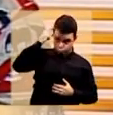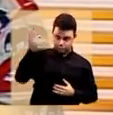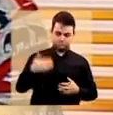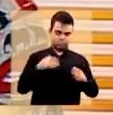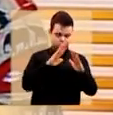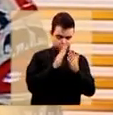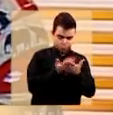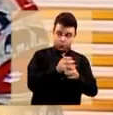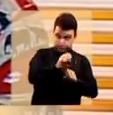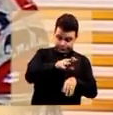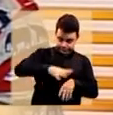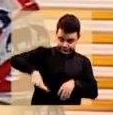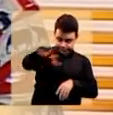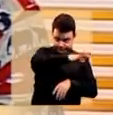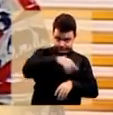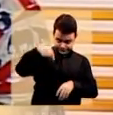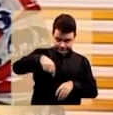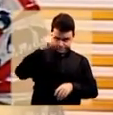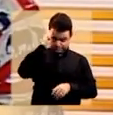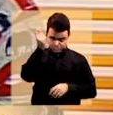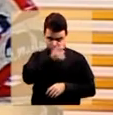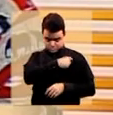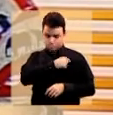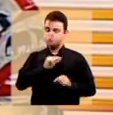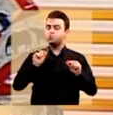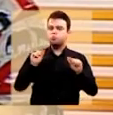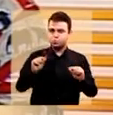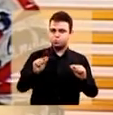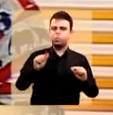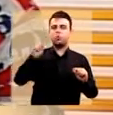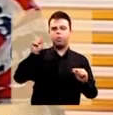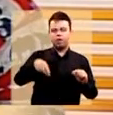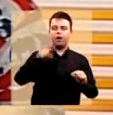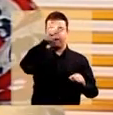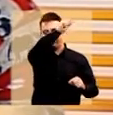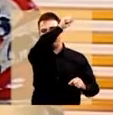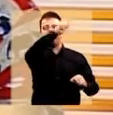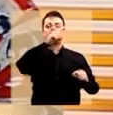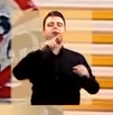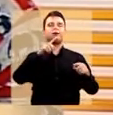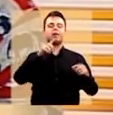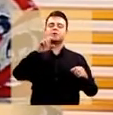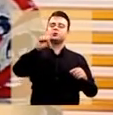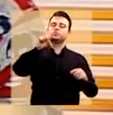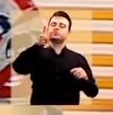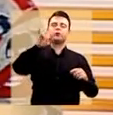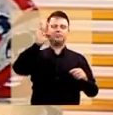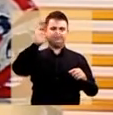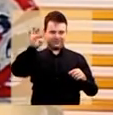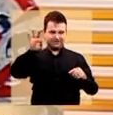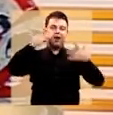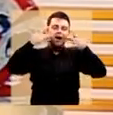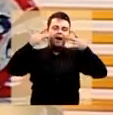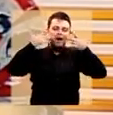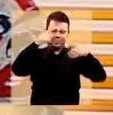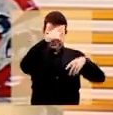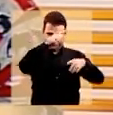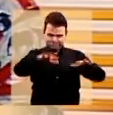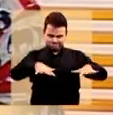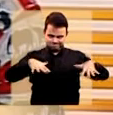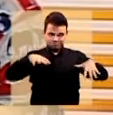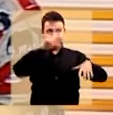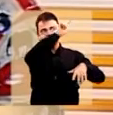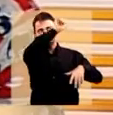cultura e educação da cidade e o nosso cartão postal, que é o Complexo da Swift, onde temos um teatro principal, Paulo